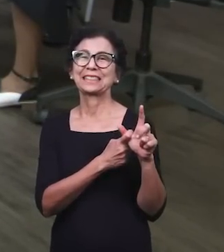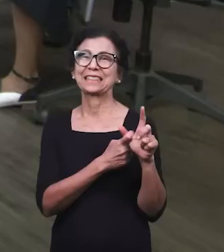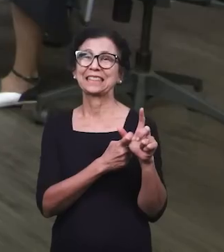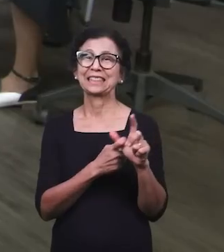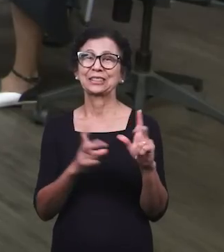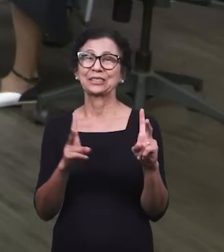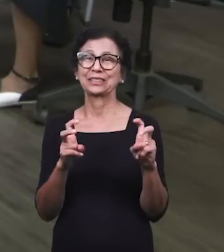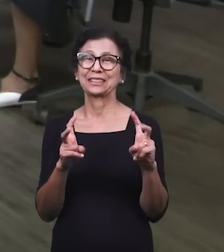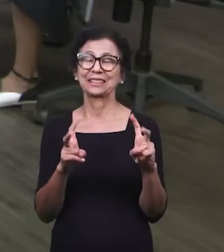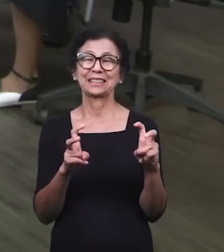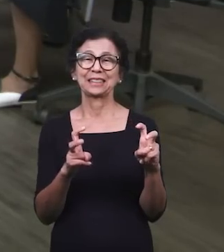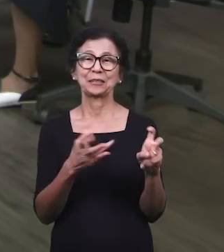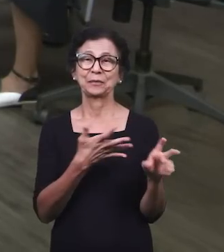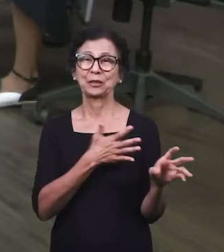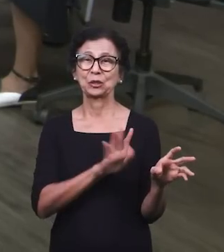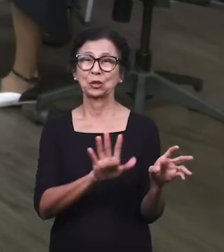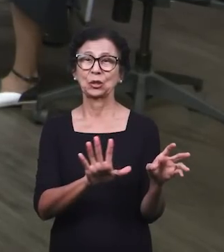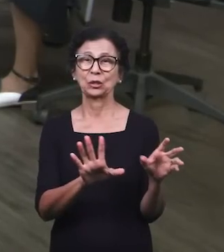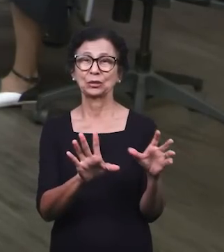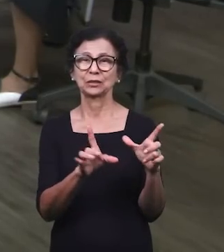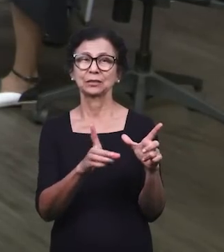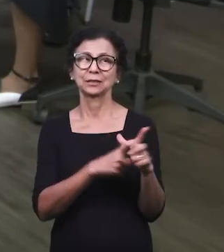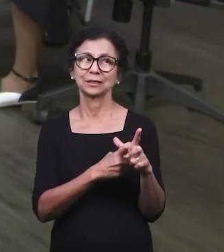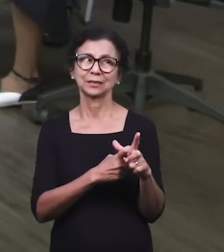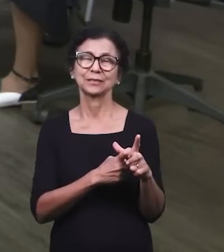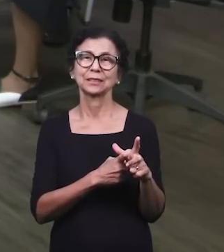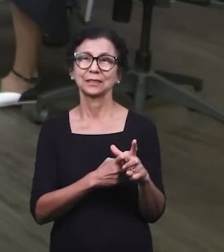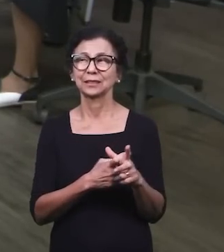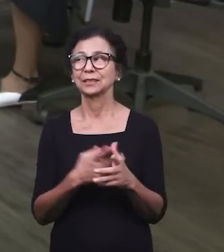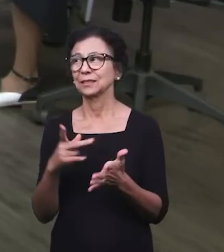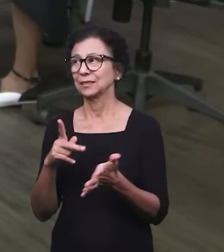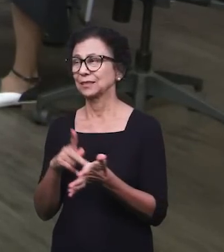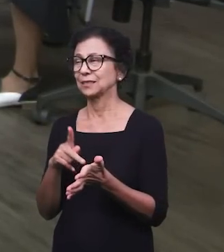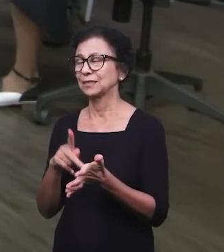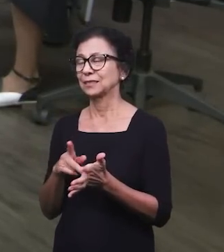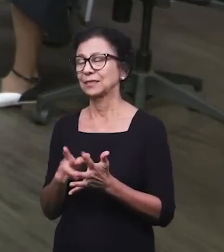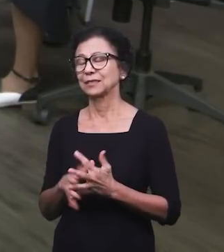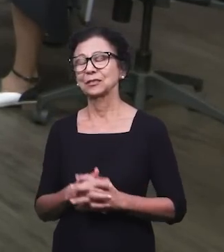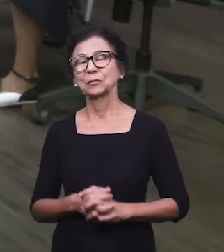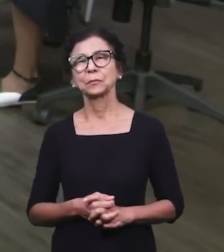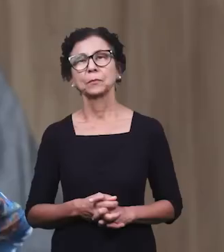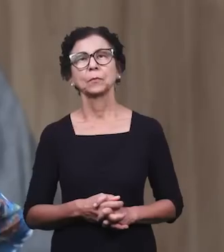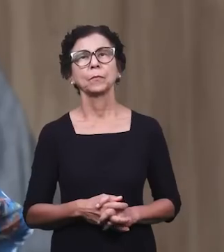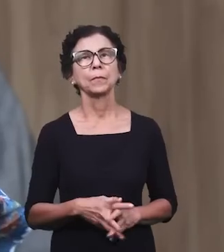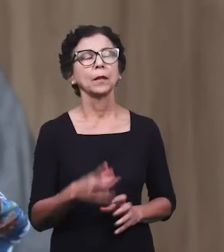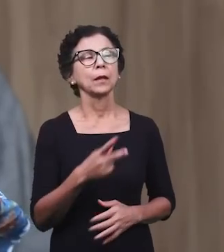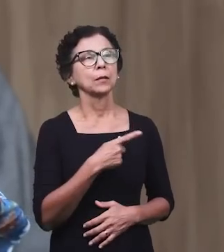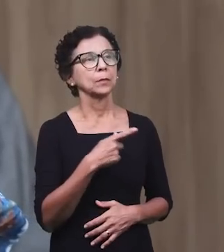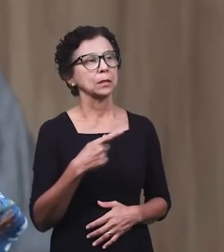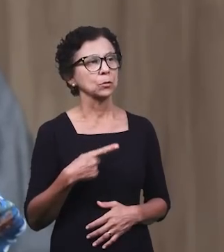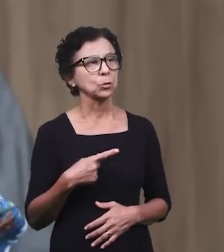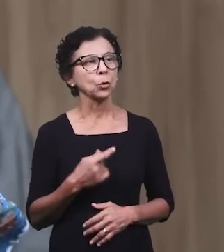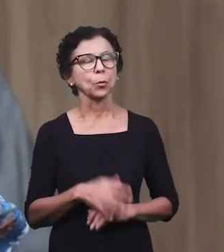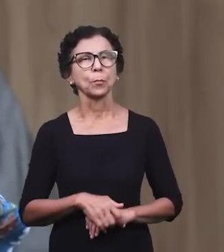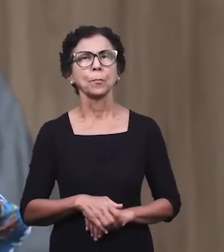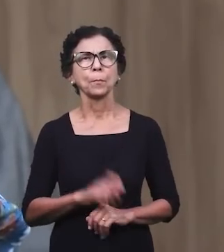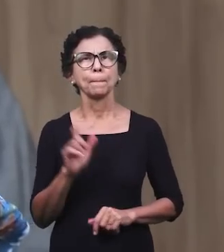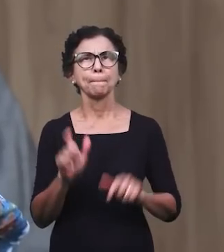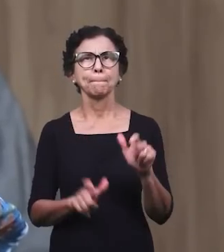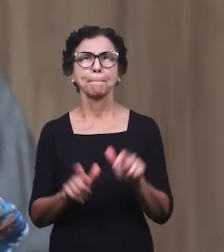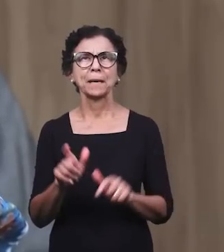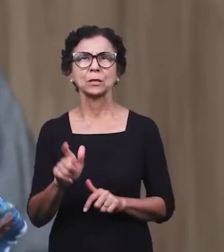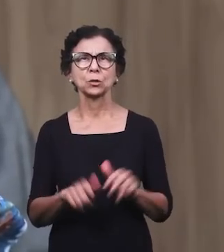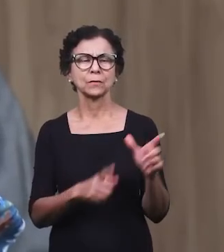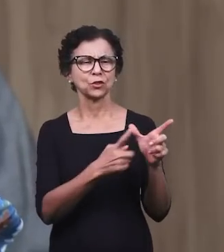Ninguém gosta de ter dívida, dever a alguém, não é mesmo, Tainara? Pode fazer a pergunta. Pastor, muitas pessoas acabam se endividando